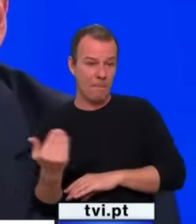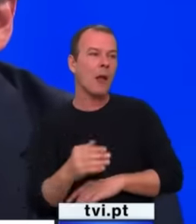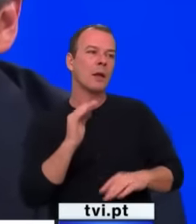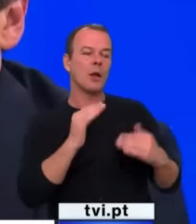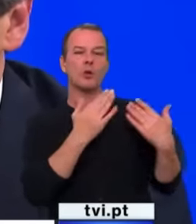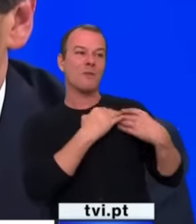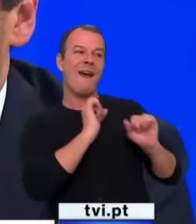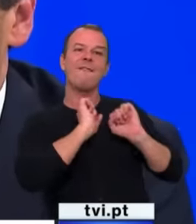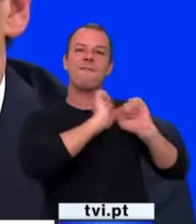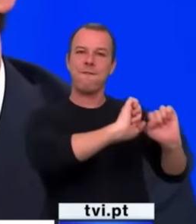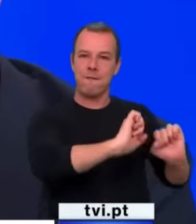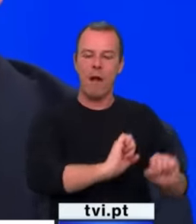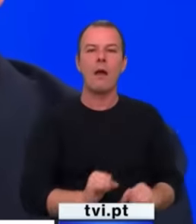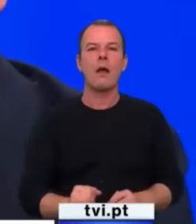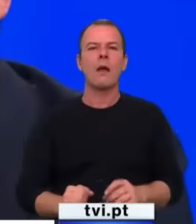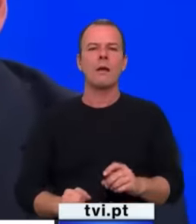mandato,